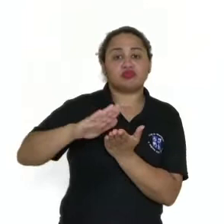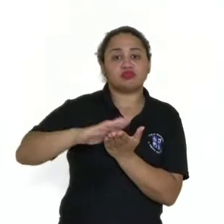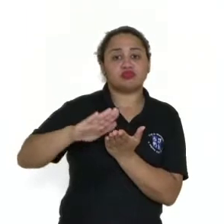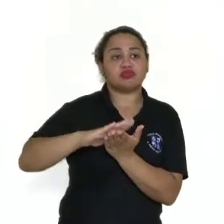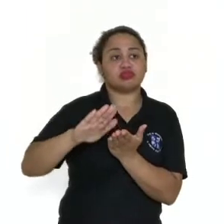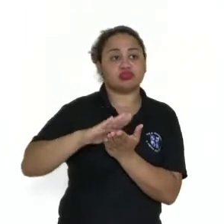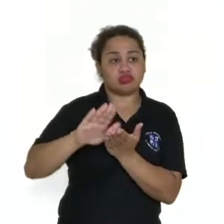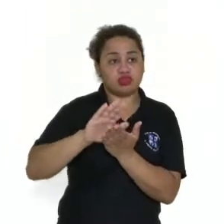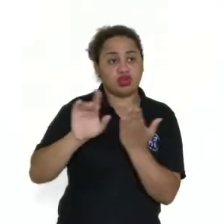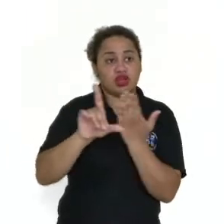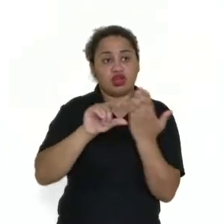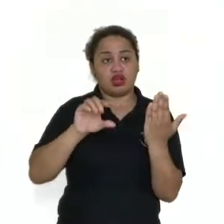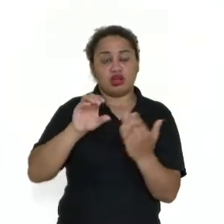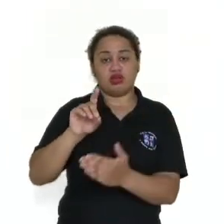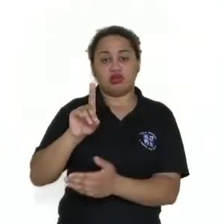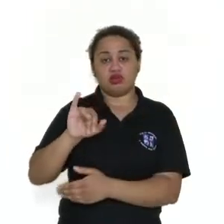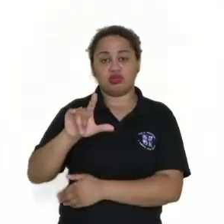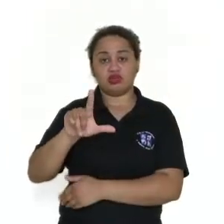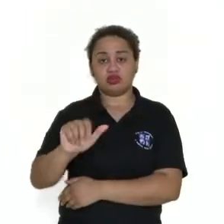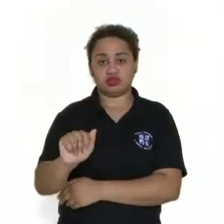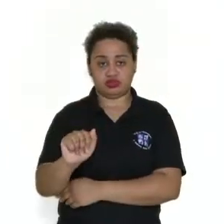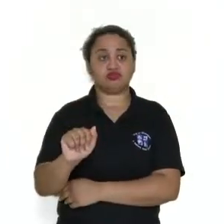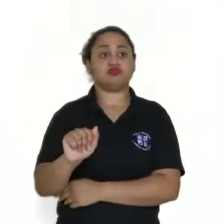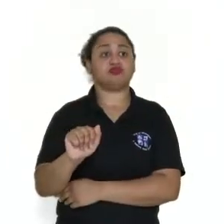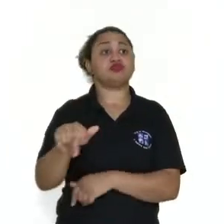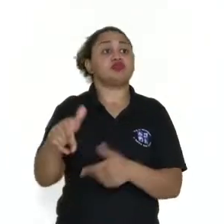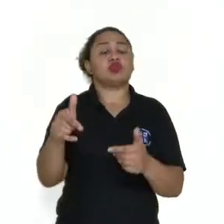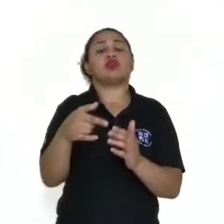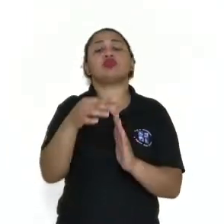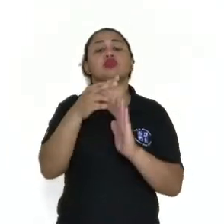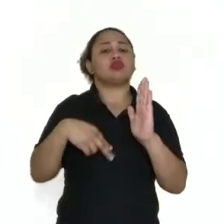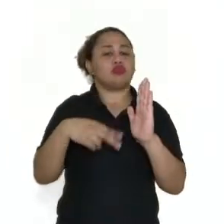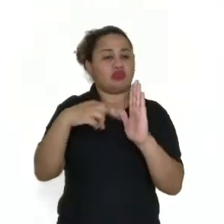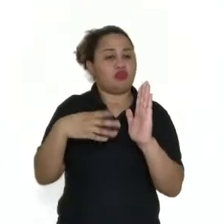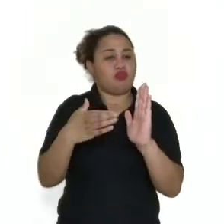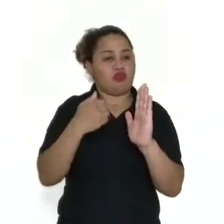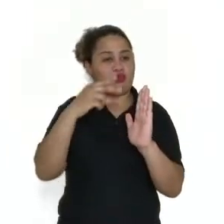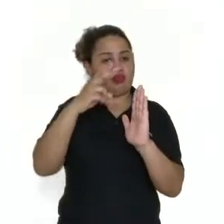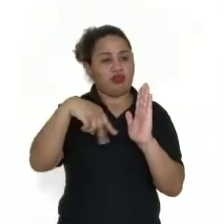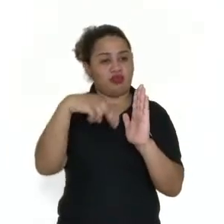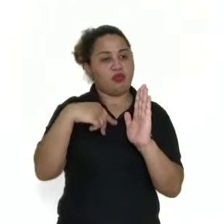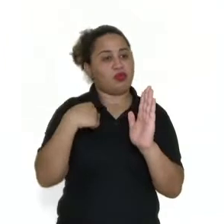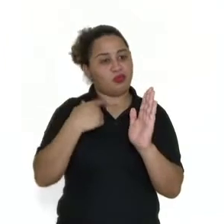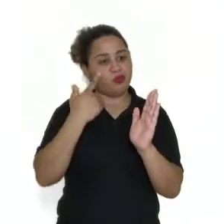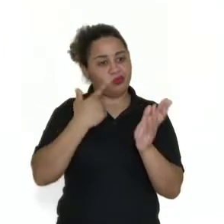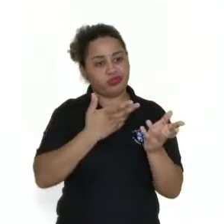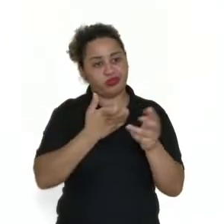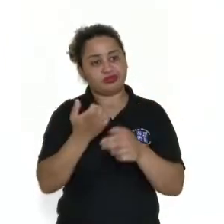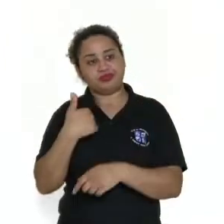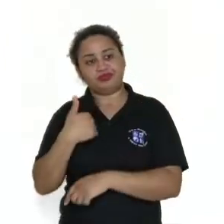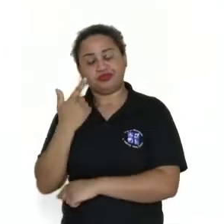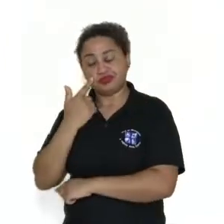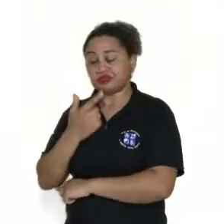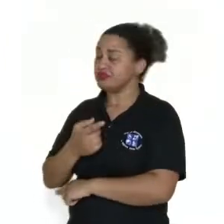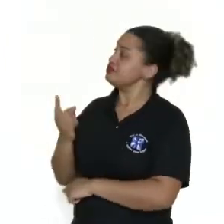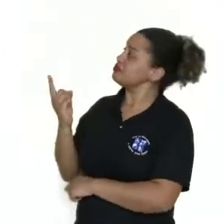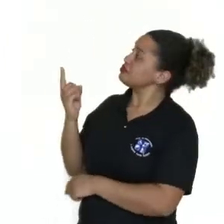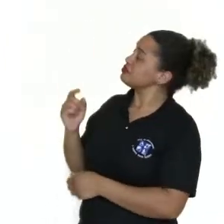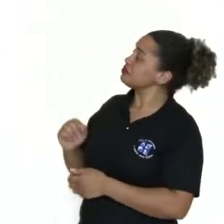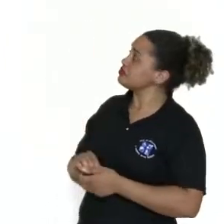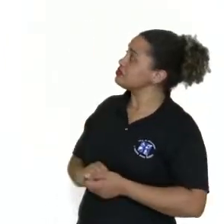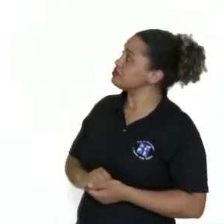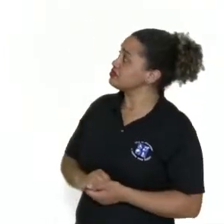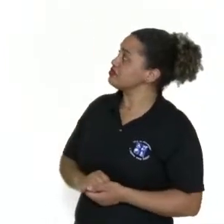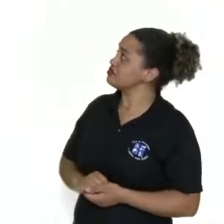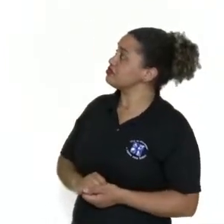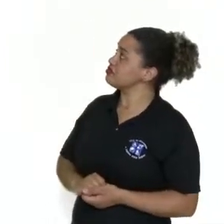Odila Schwingel Lang. Então, ela diz assim: com licença, amigos e amigos, venho desempenhar o